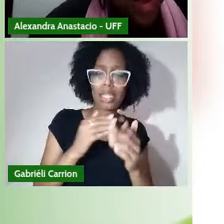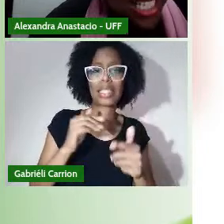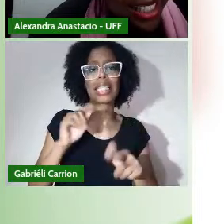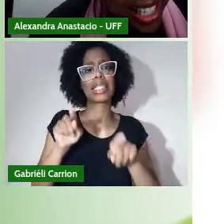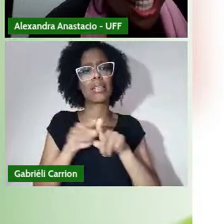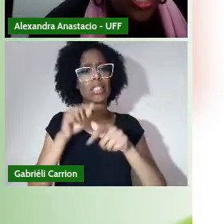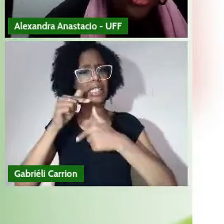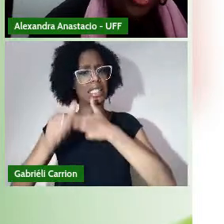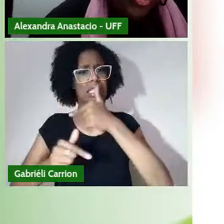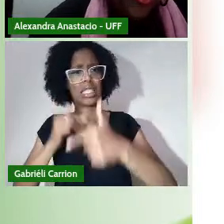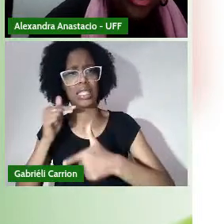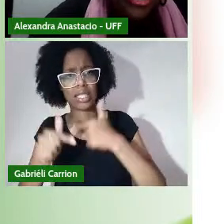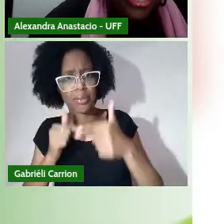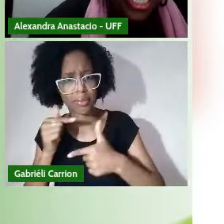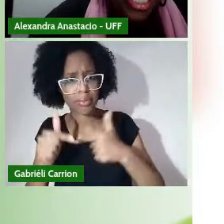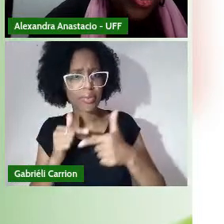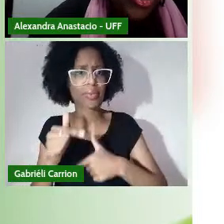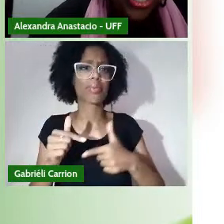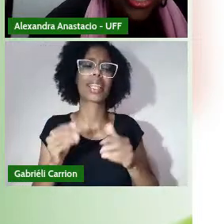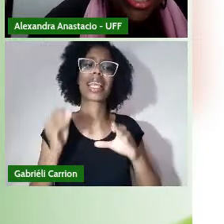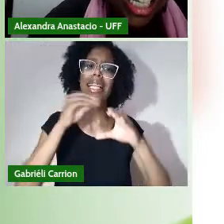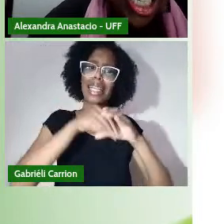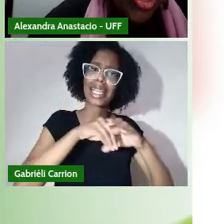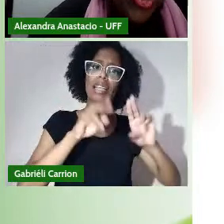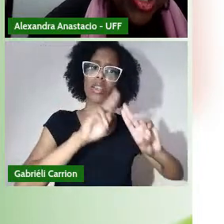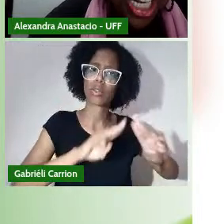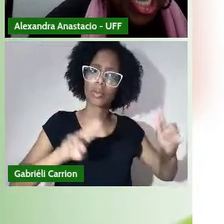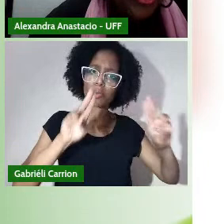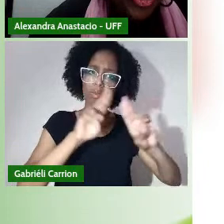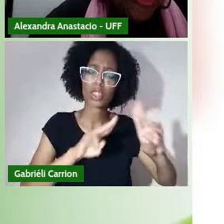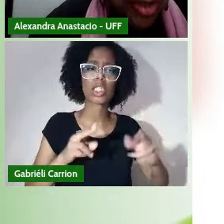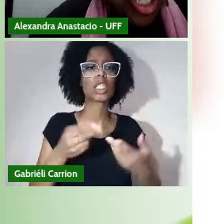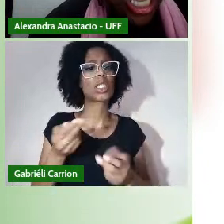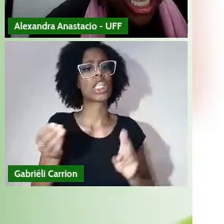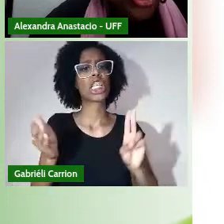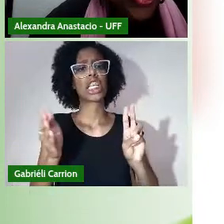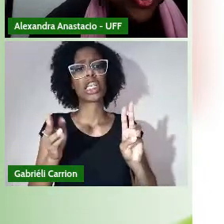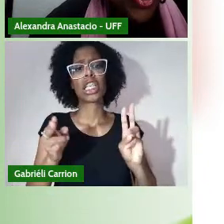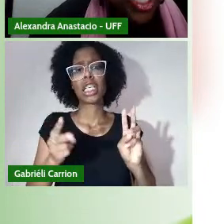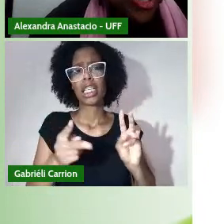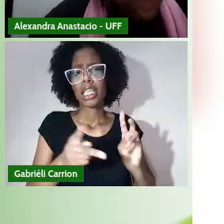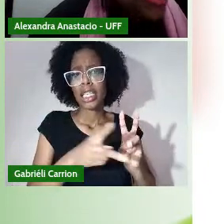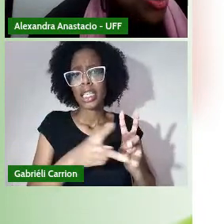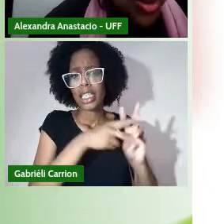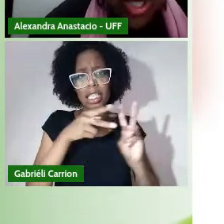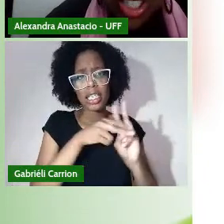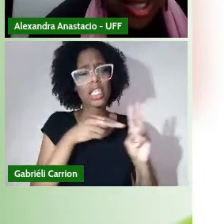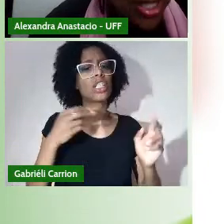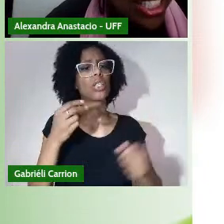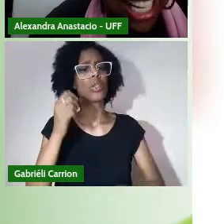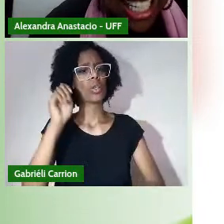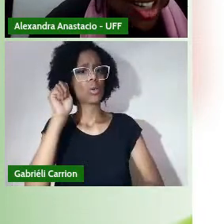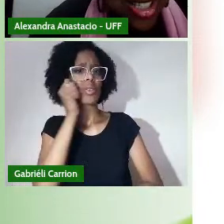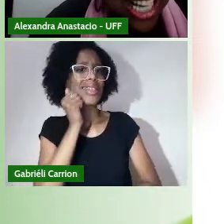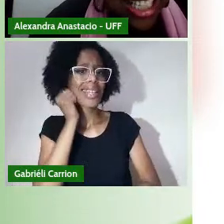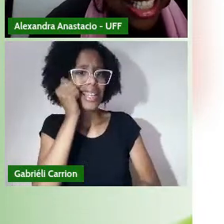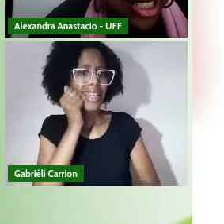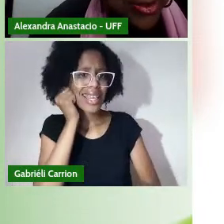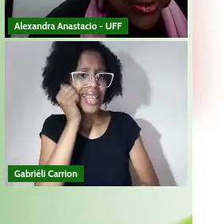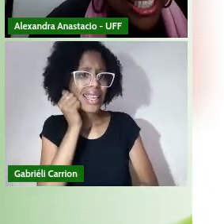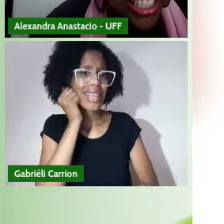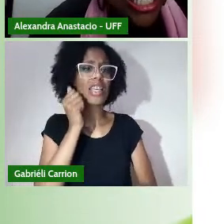cada vez mais adentra a nossa universidade, índios, negros, refugiados, pessoas que não entendem a